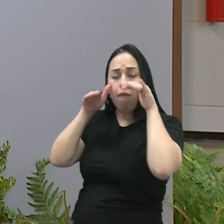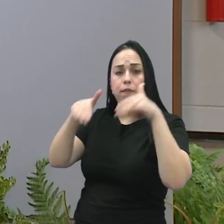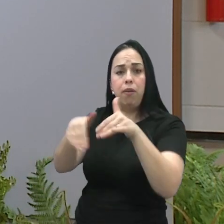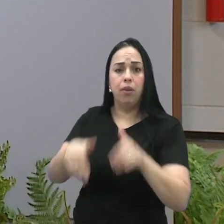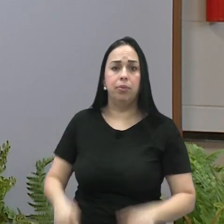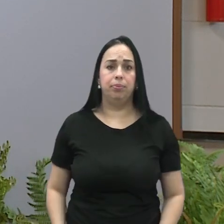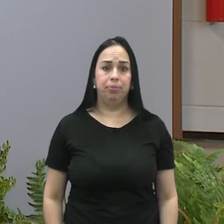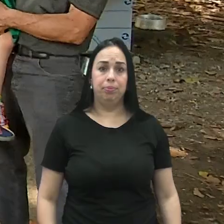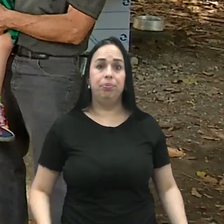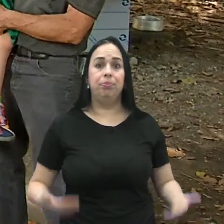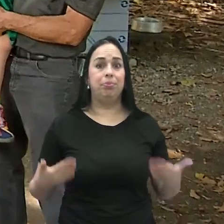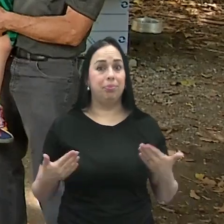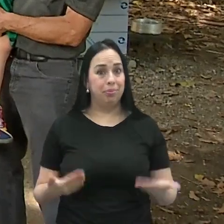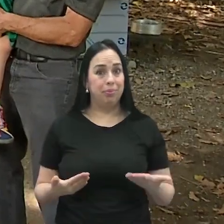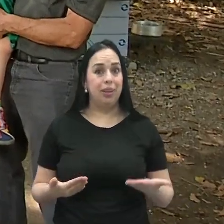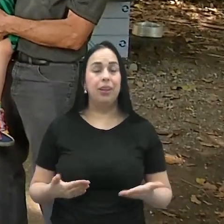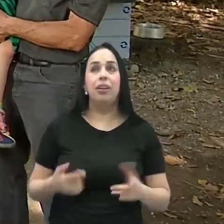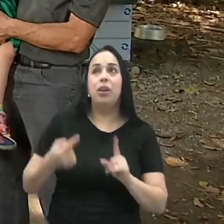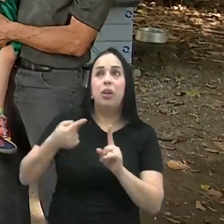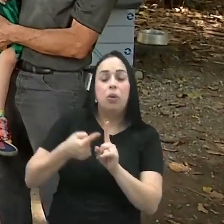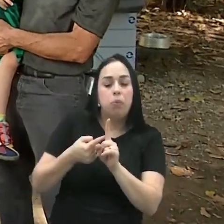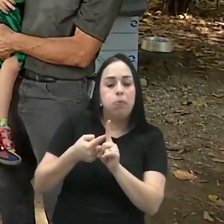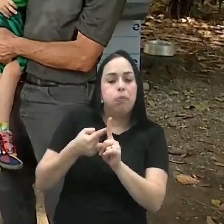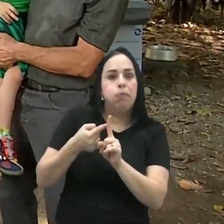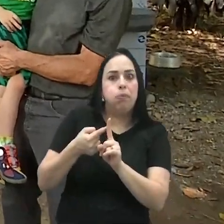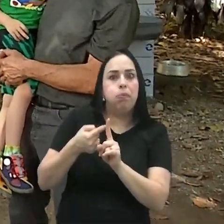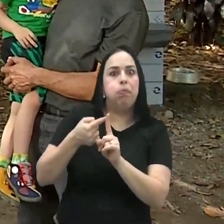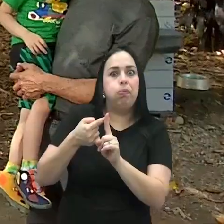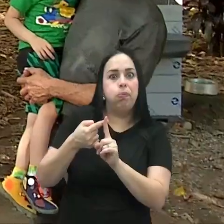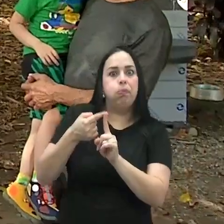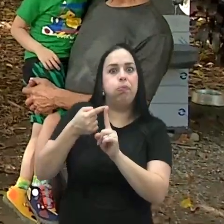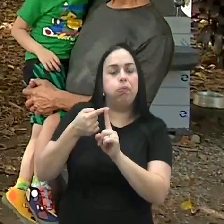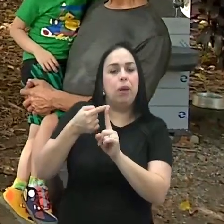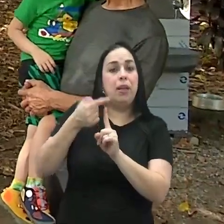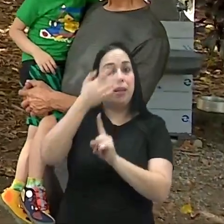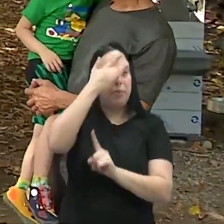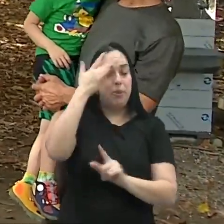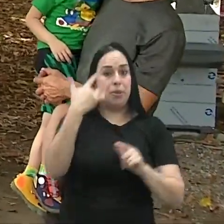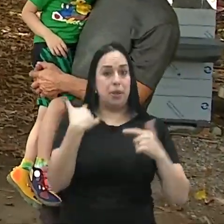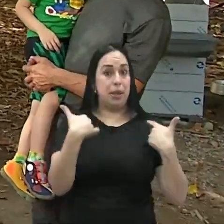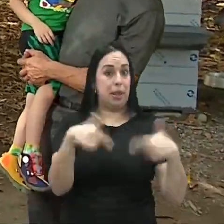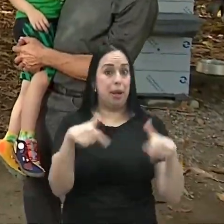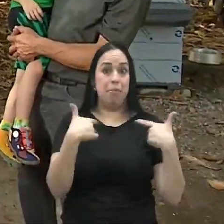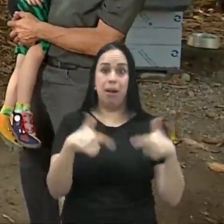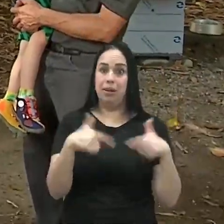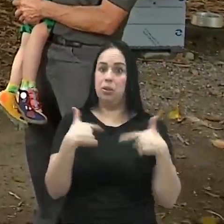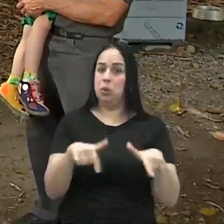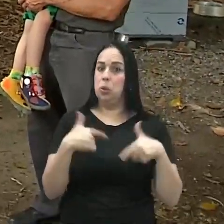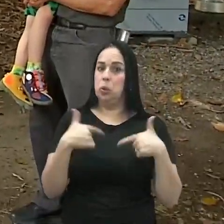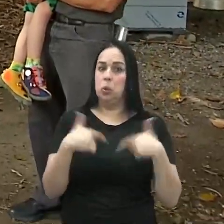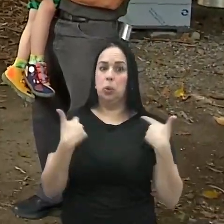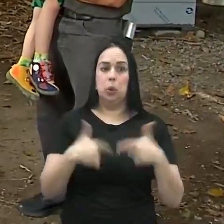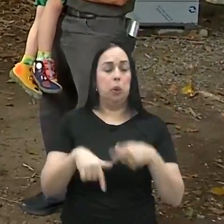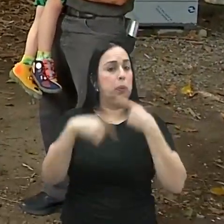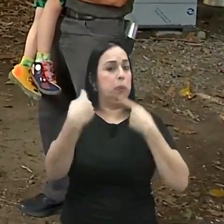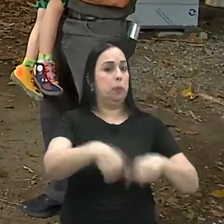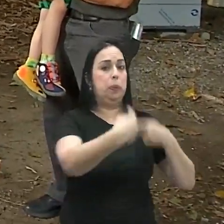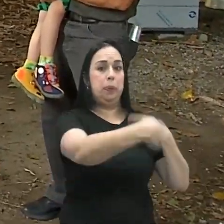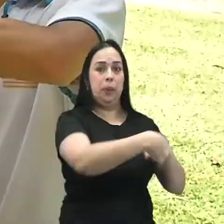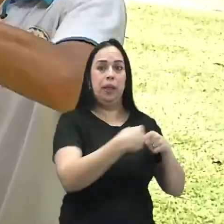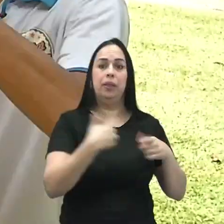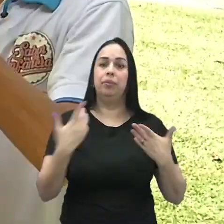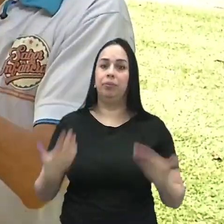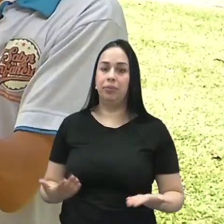mais efetiva nas periferias. Enquanto as temperaturas sobem, a rotina de quem trabalha ao ar livre segue cheia de